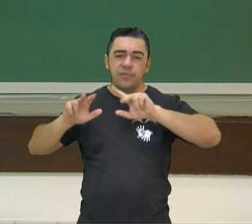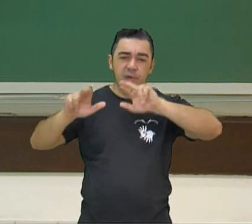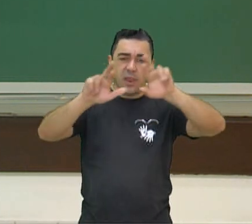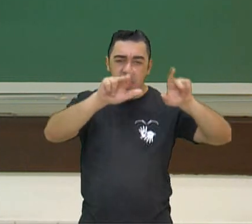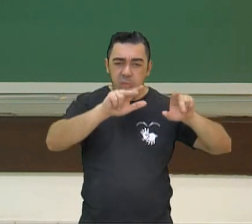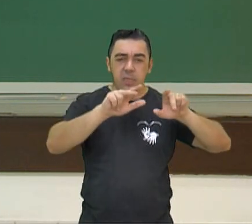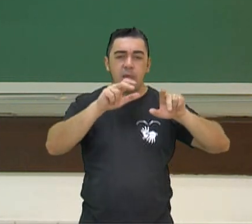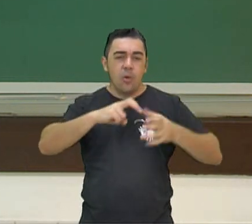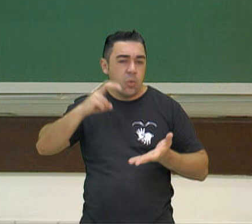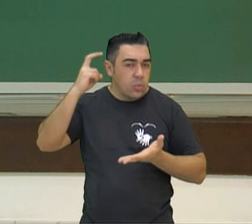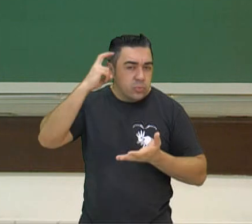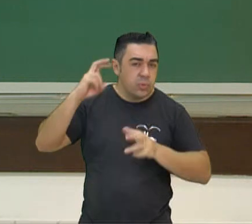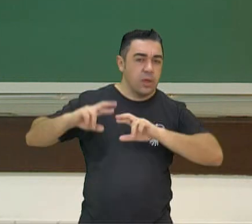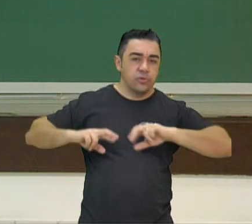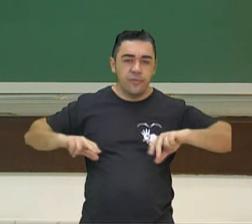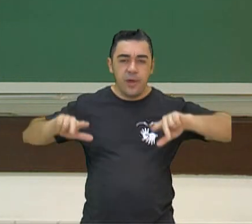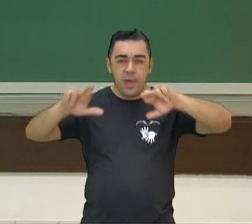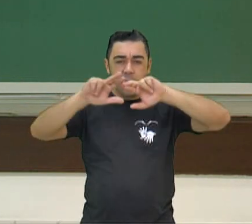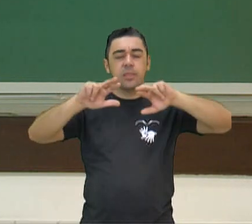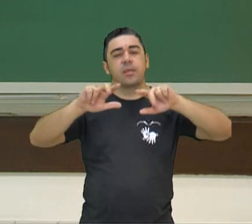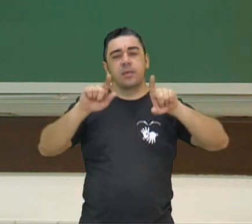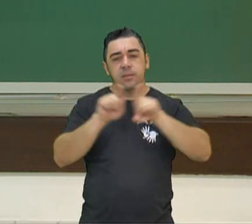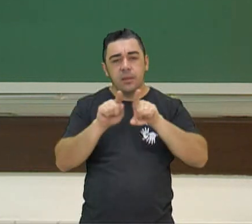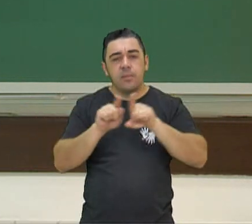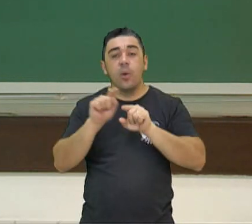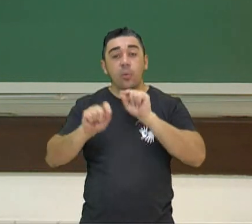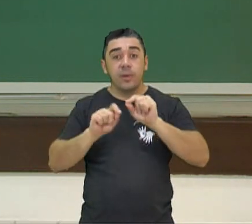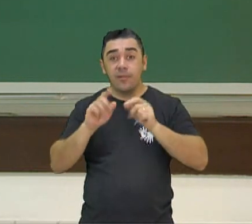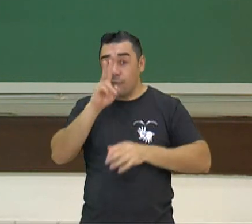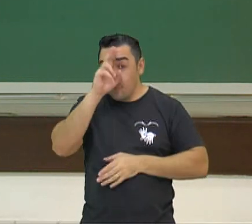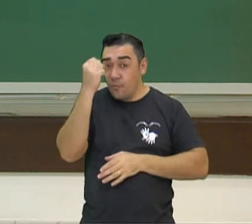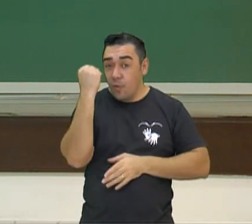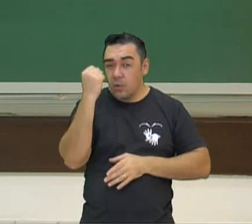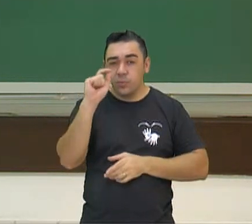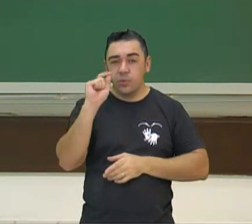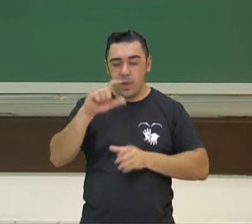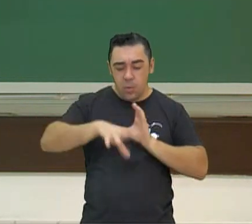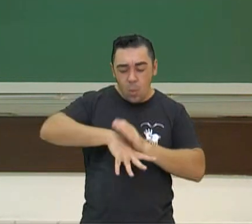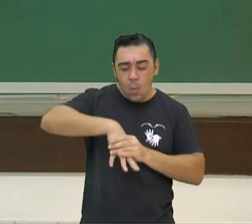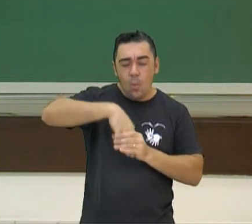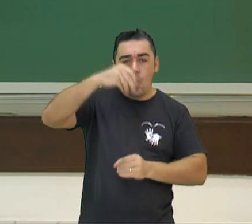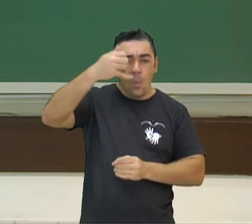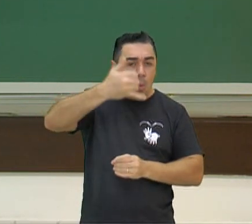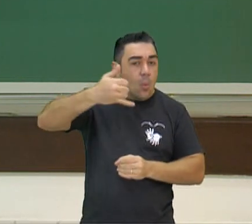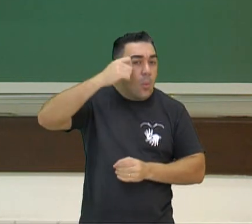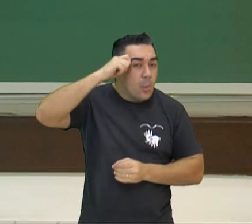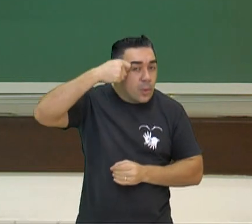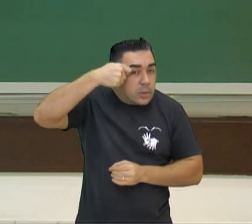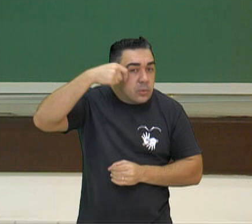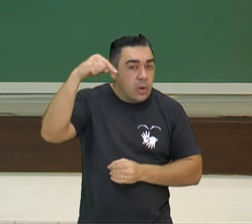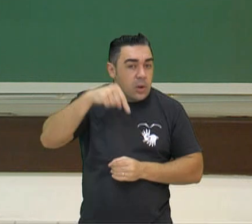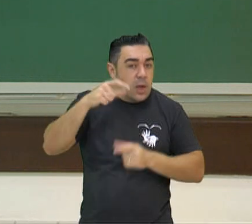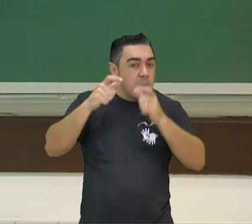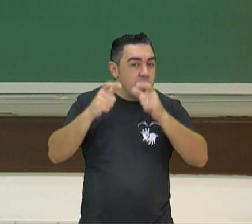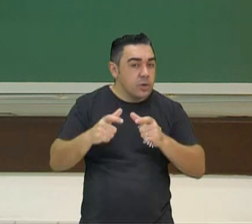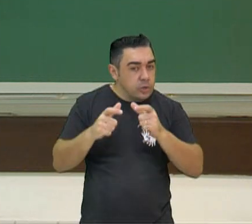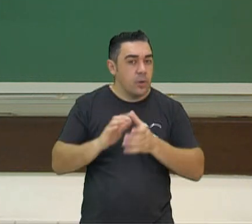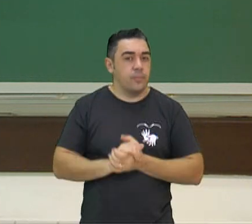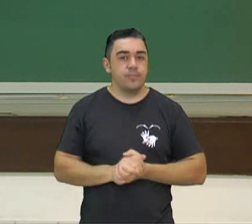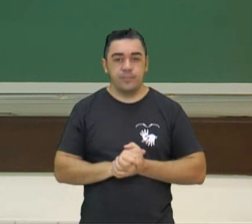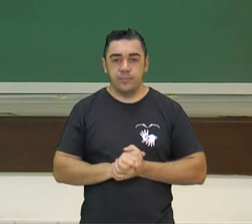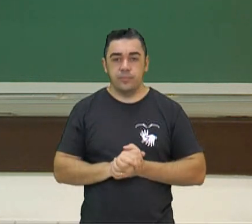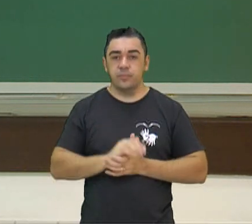diferentes e a questão do petróleo que existe nesta área, que